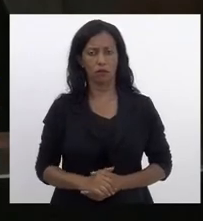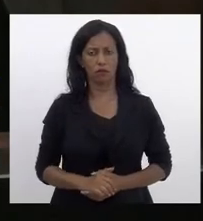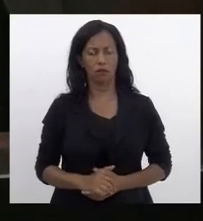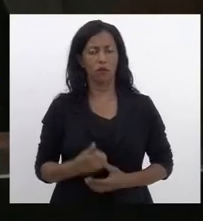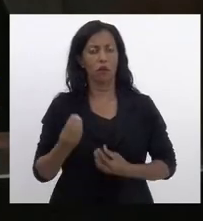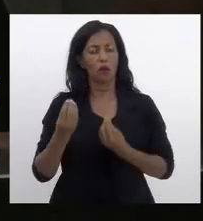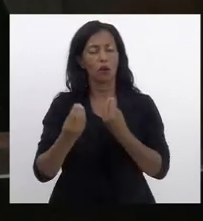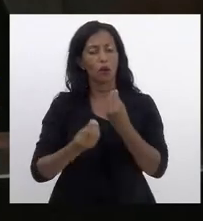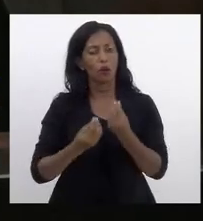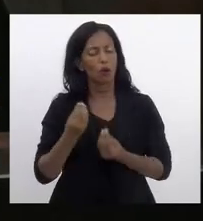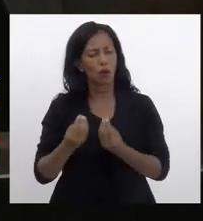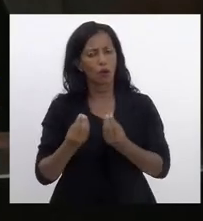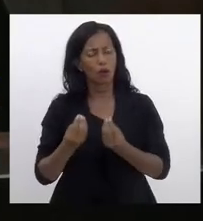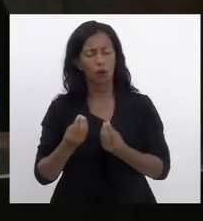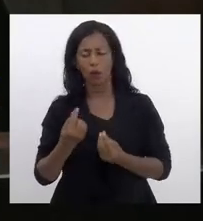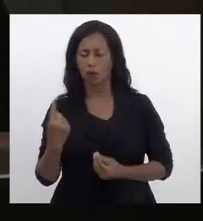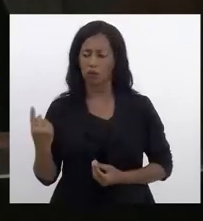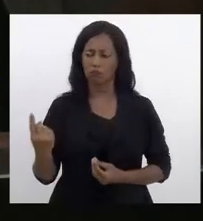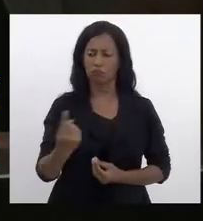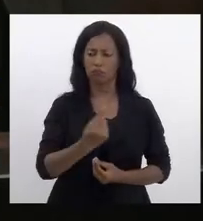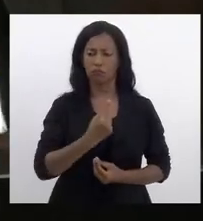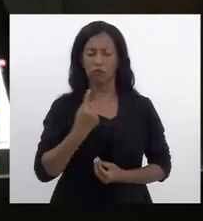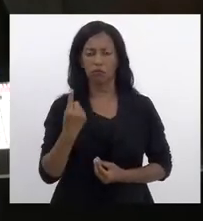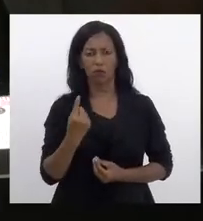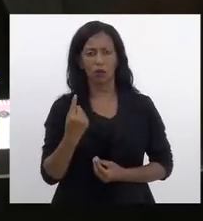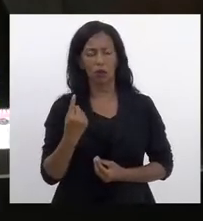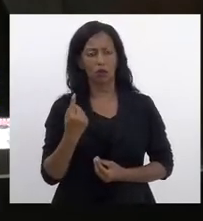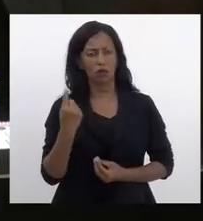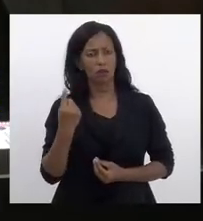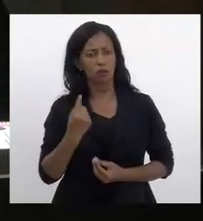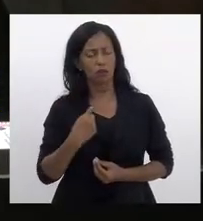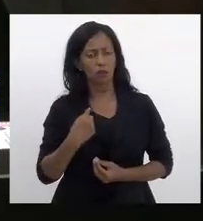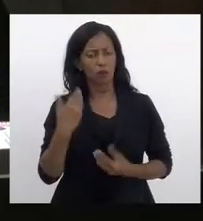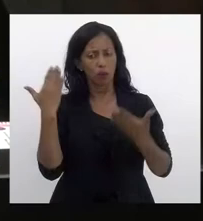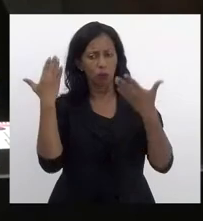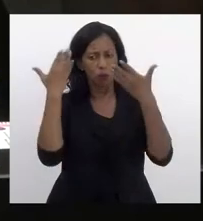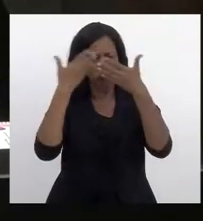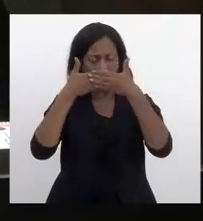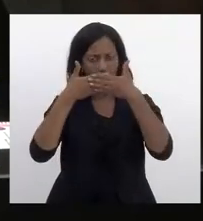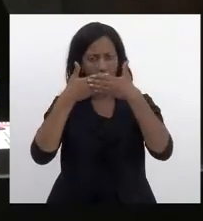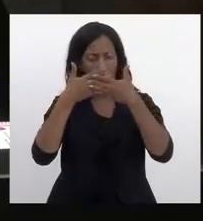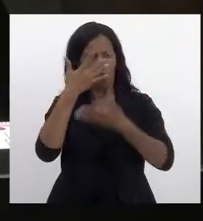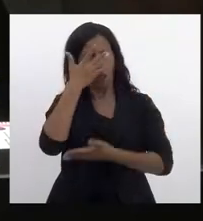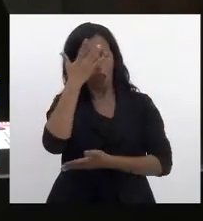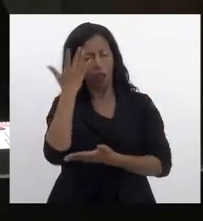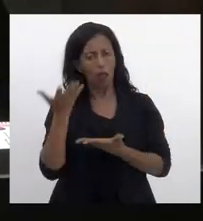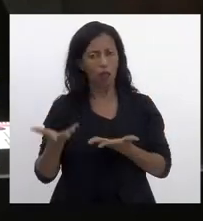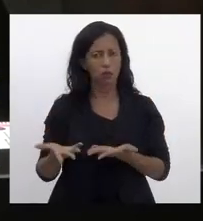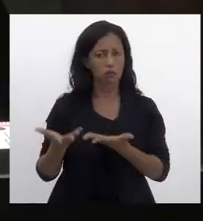Como que nós podemos fechar os olhos para essas pessoas que ficaram,